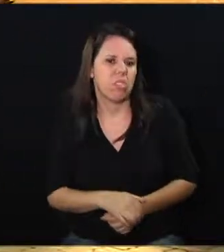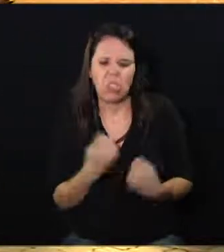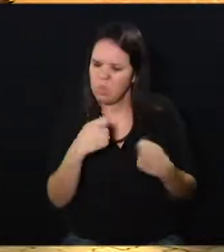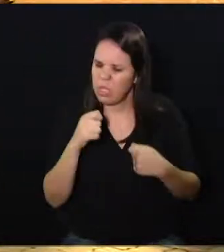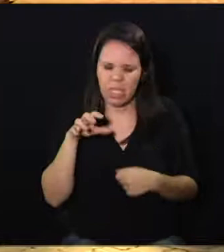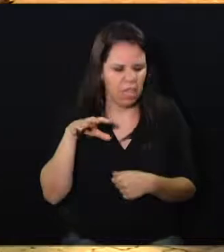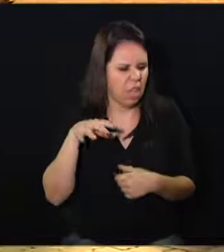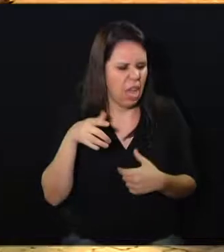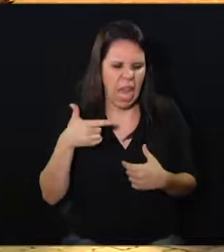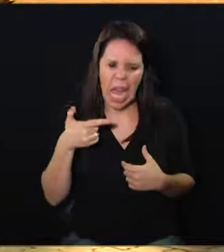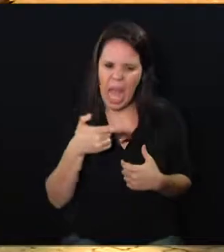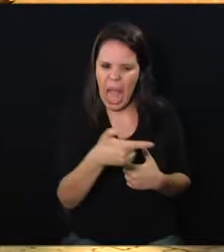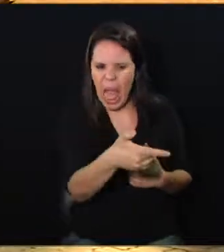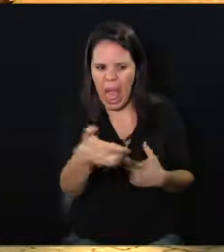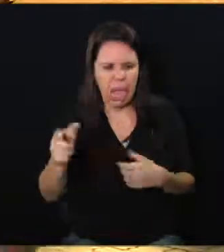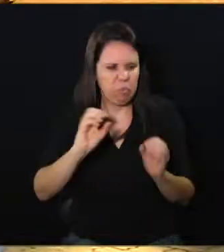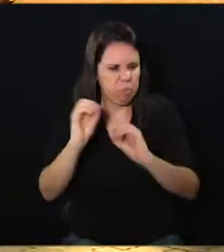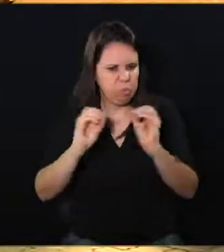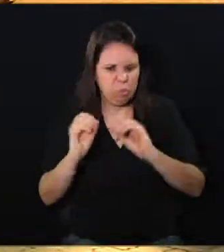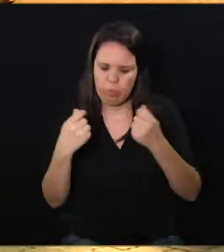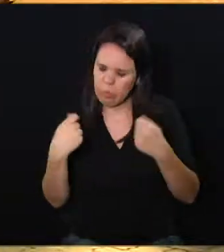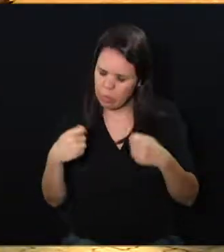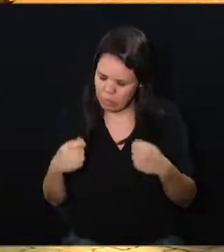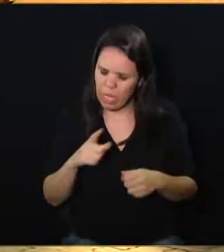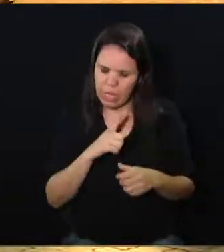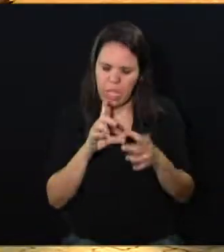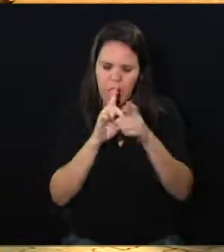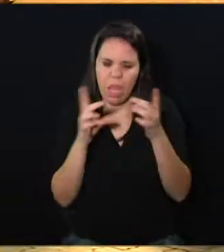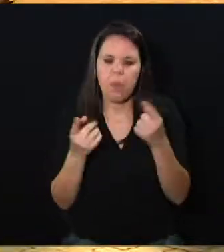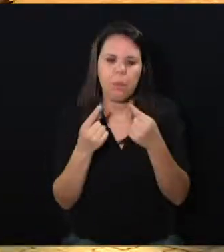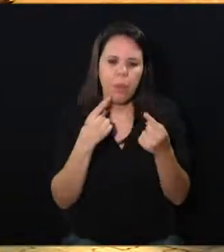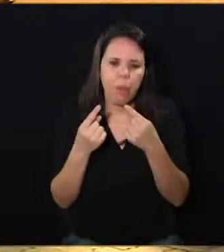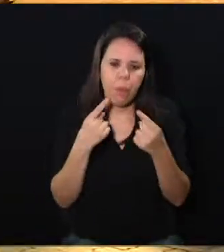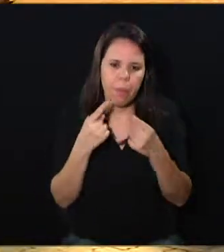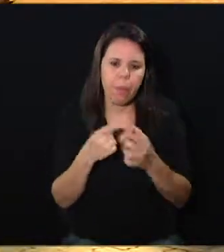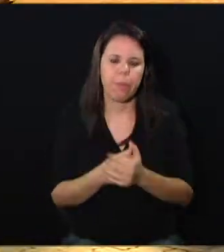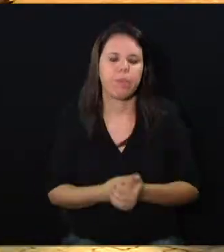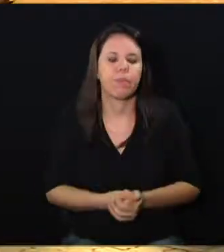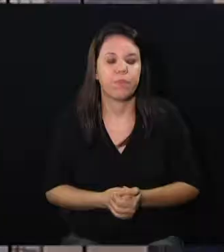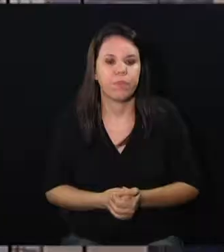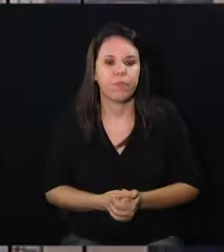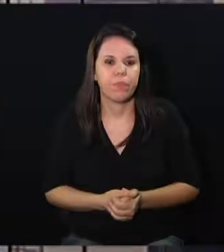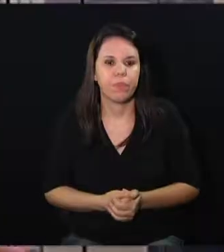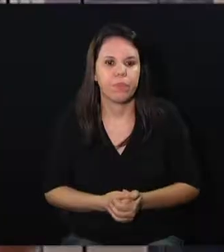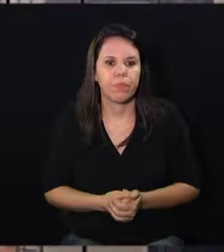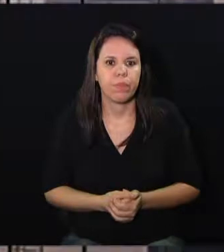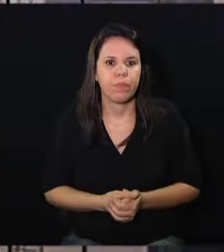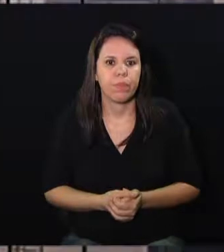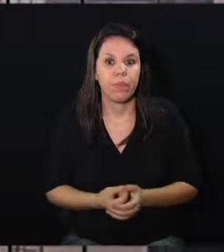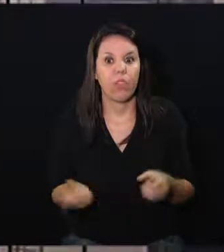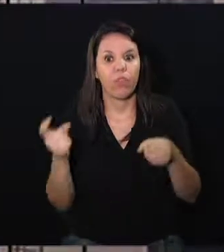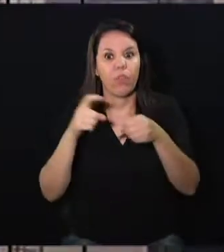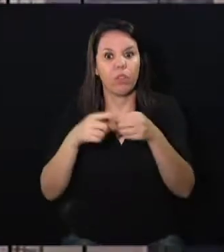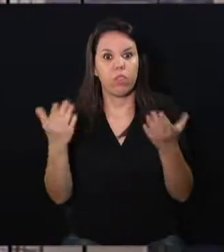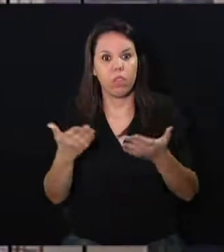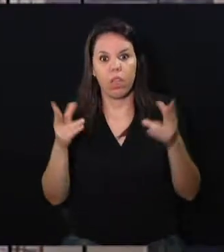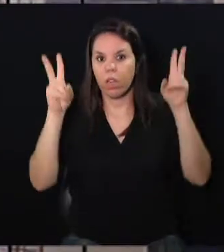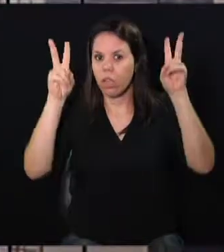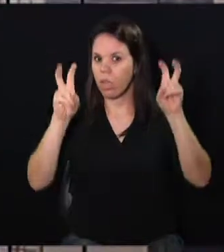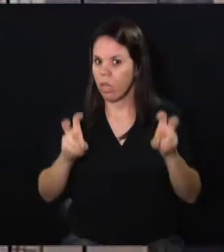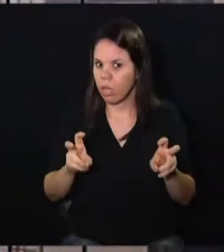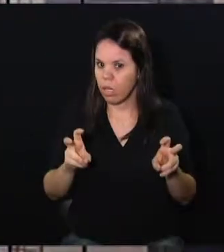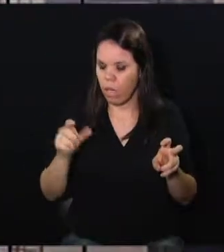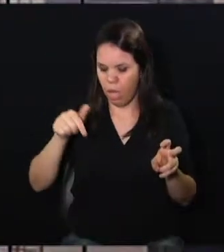armas, logicamente, né? Nós podemos democraticamente exercer esse ponto de vista. Voltando agora para os assuntos